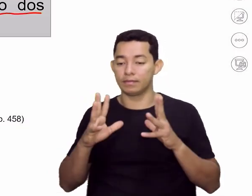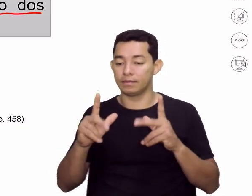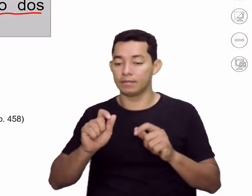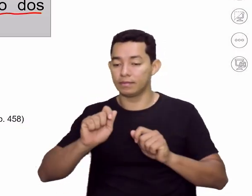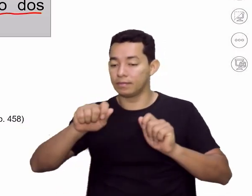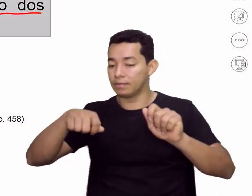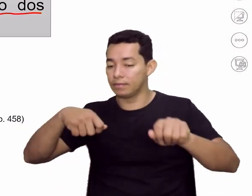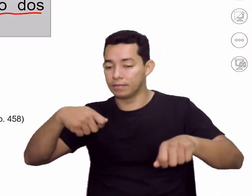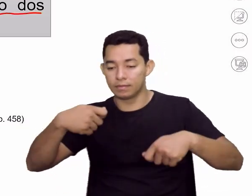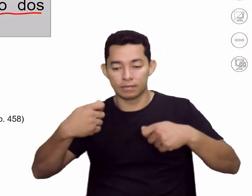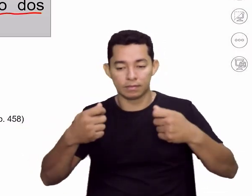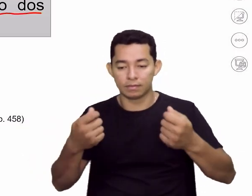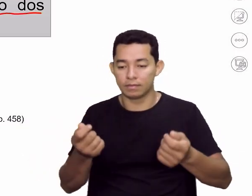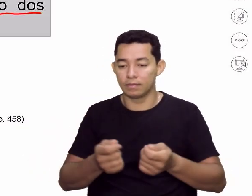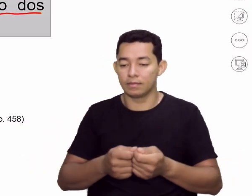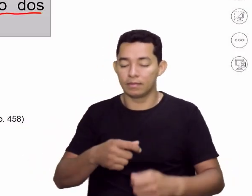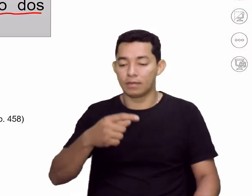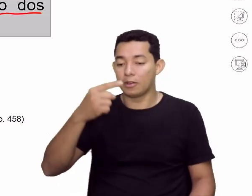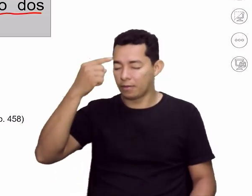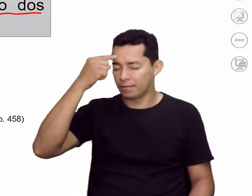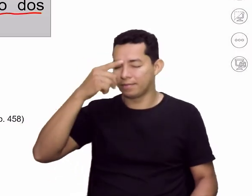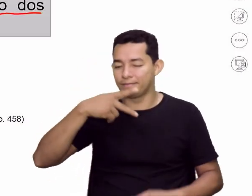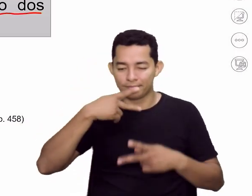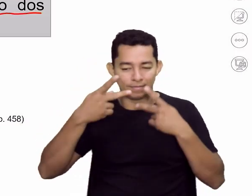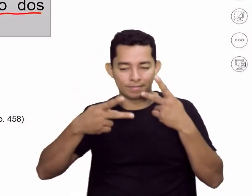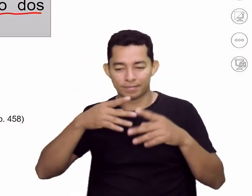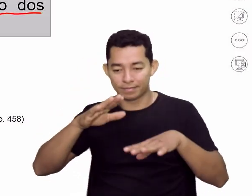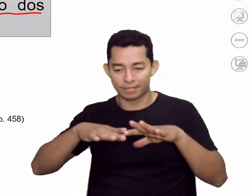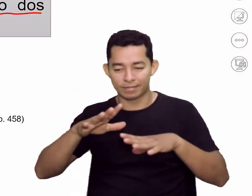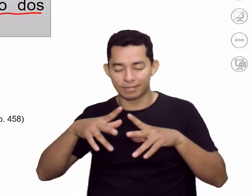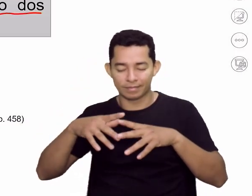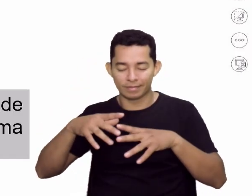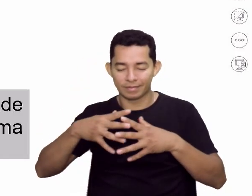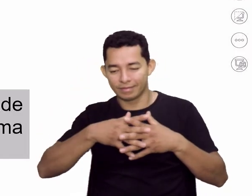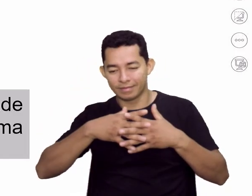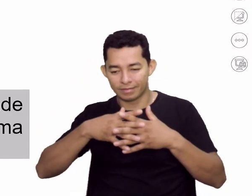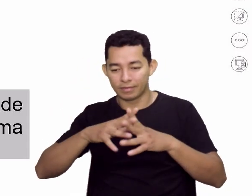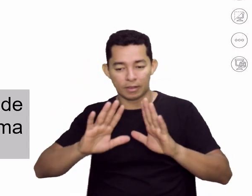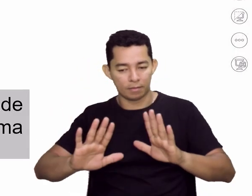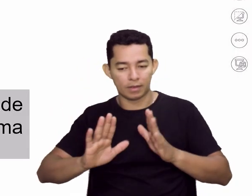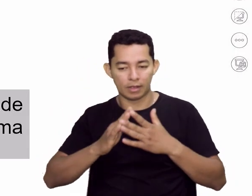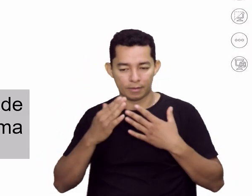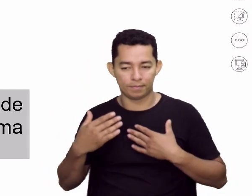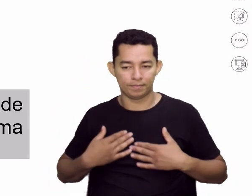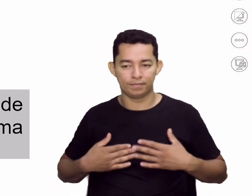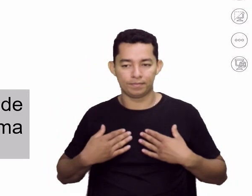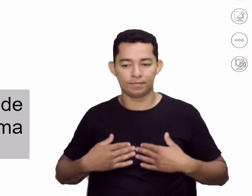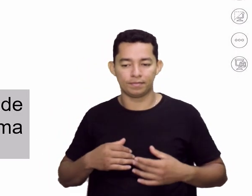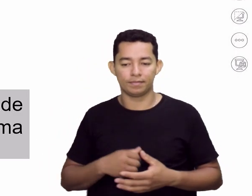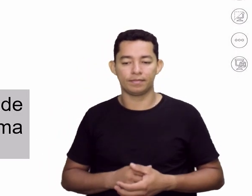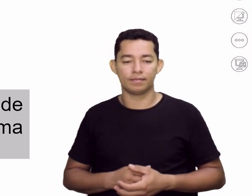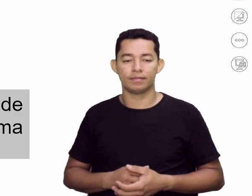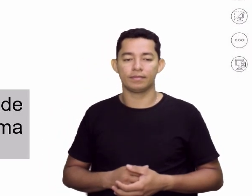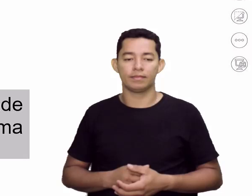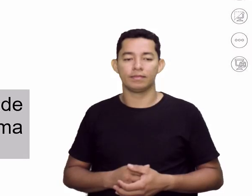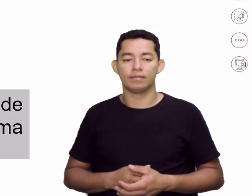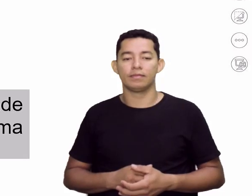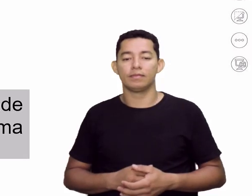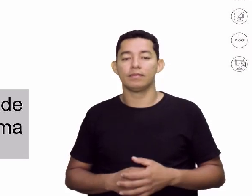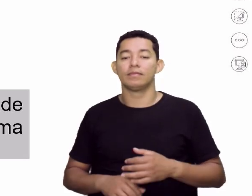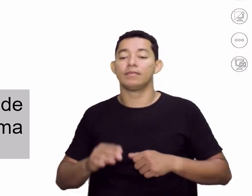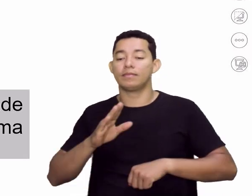símbolos, né? Eu vou falando e pensando em outras coisas, por isso que de vez em quando eu atropelo, tá, gente? Mas, enfim,